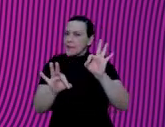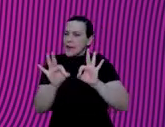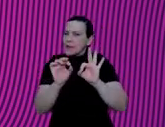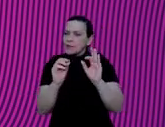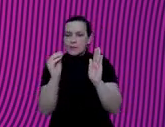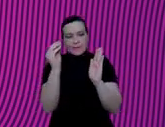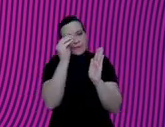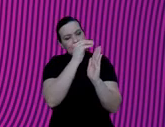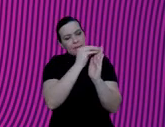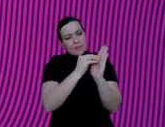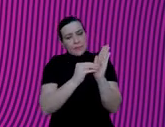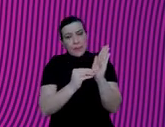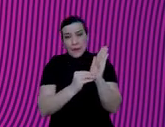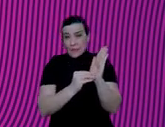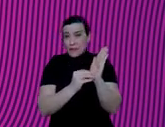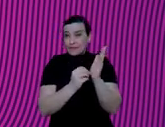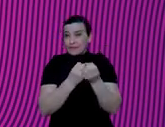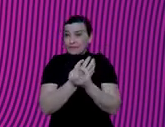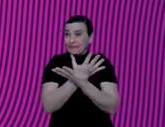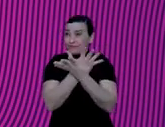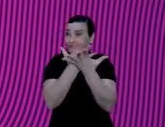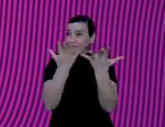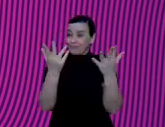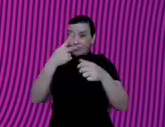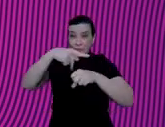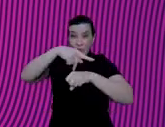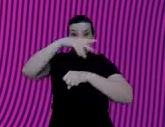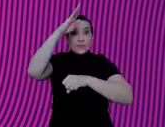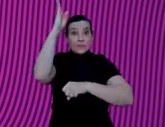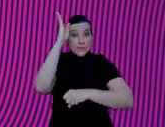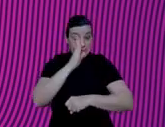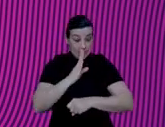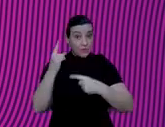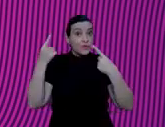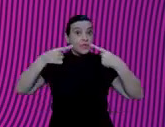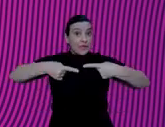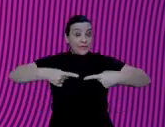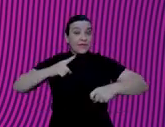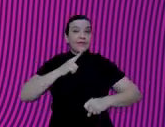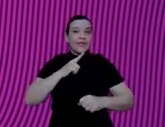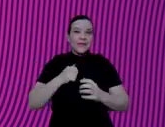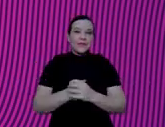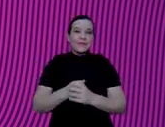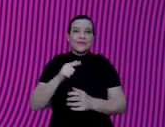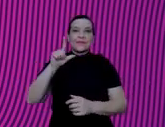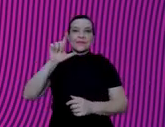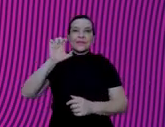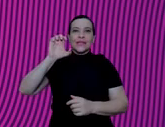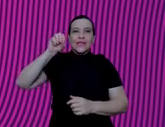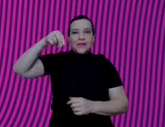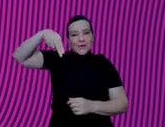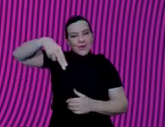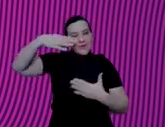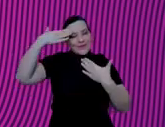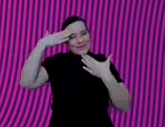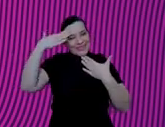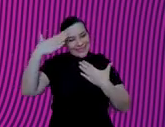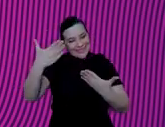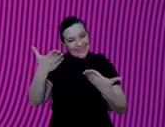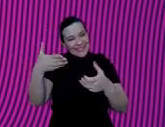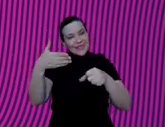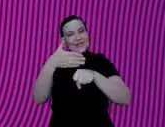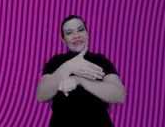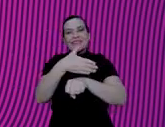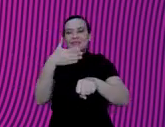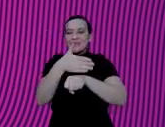multi-institucional de cefaleia do país, então é um grande desafio. Leon, eu queria agradecer demais por sua participação, muitíssimo